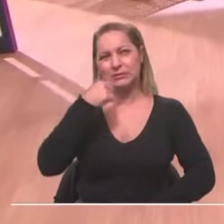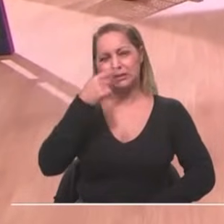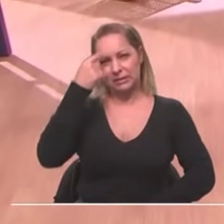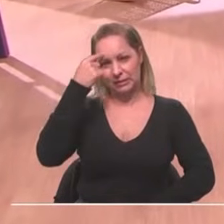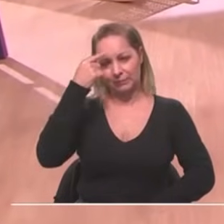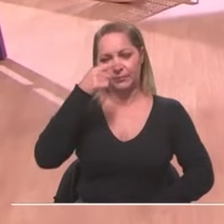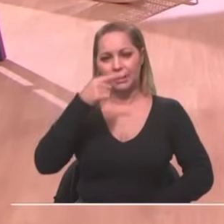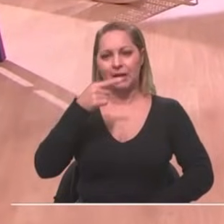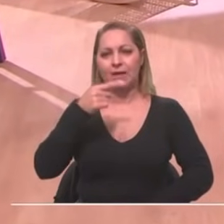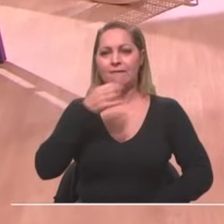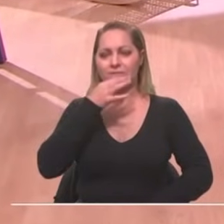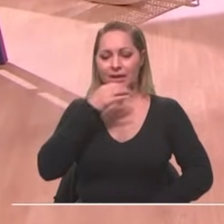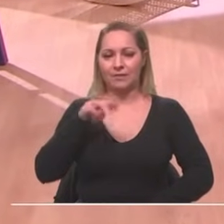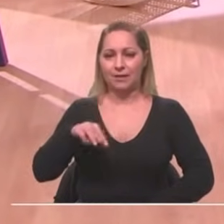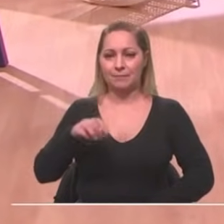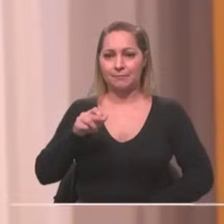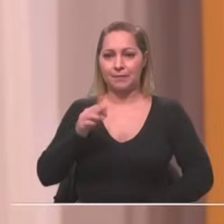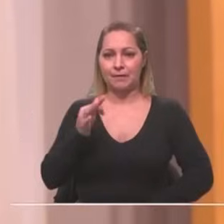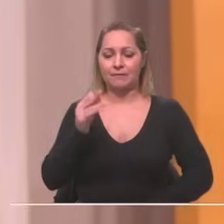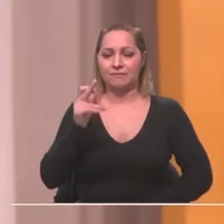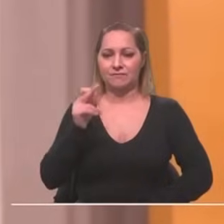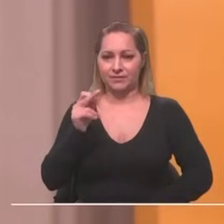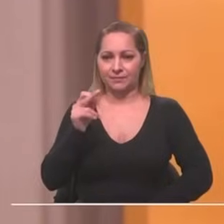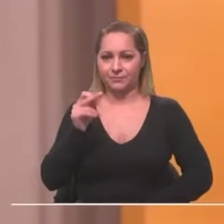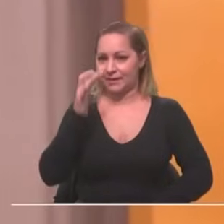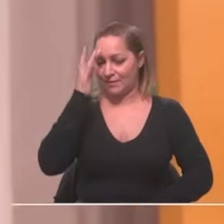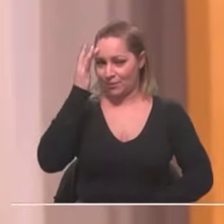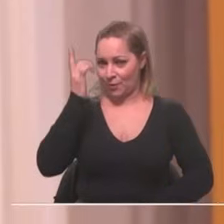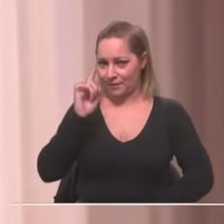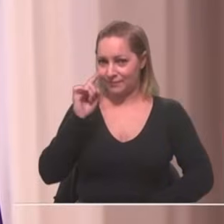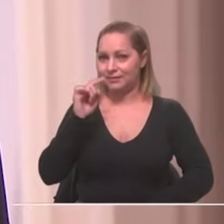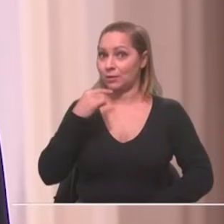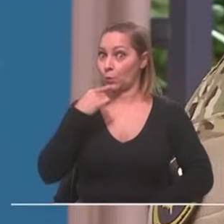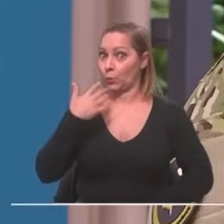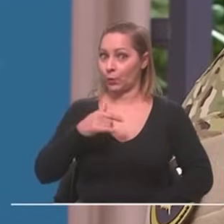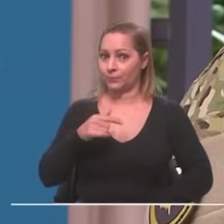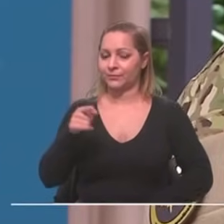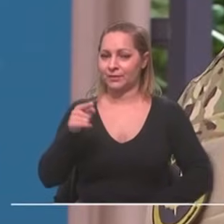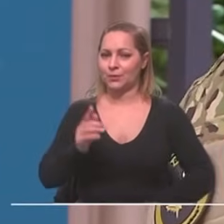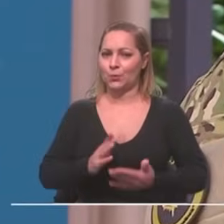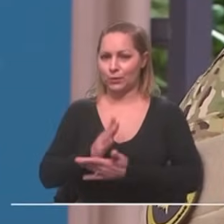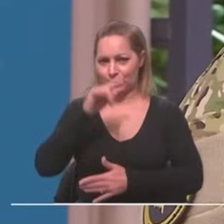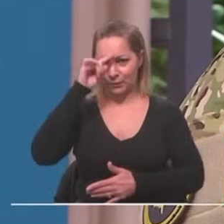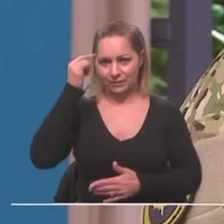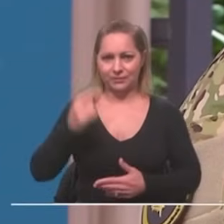é que se falava muito que Mafra, que era a preparação dos oficiais, não era fácil, era duro. Ainda é? A